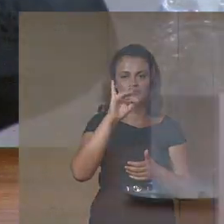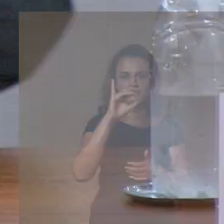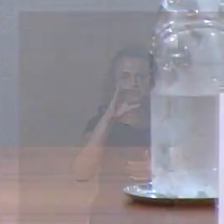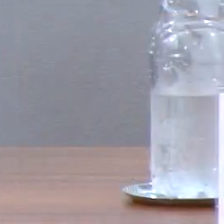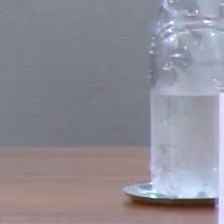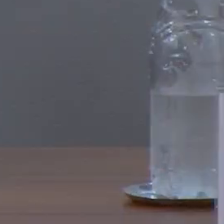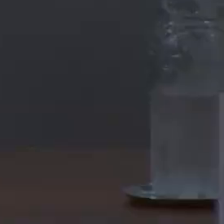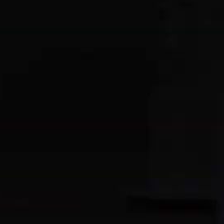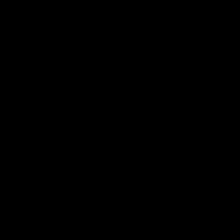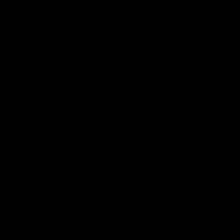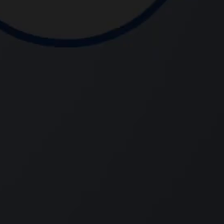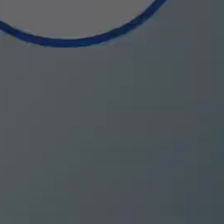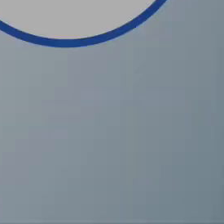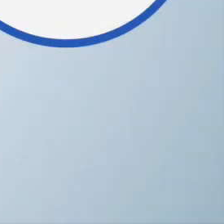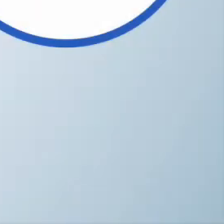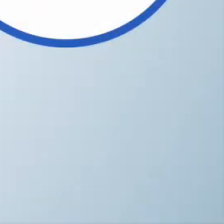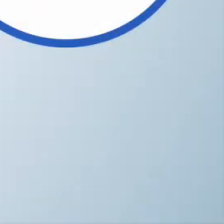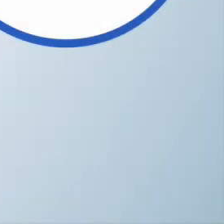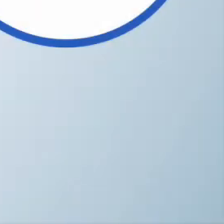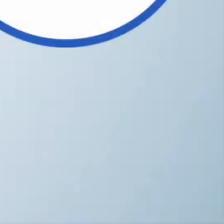favor pessoal